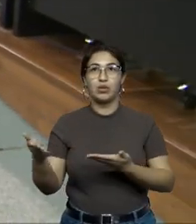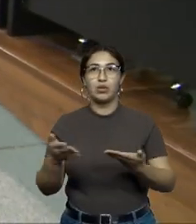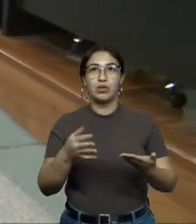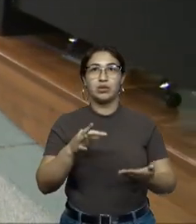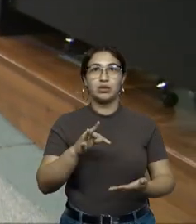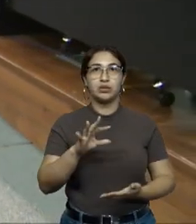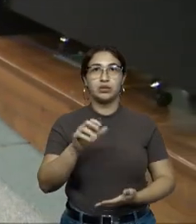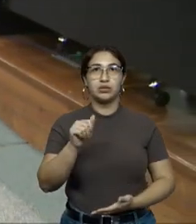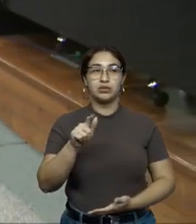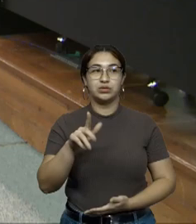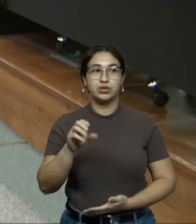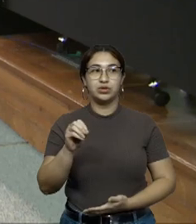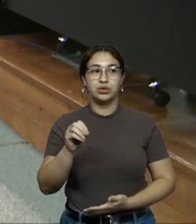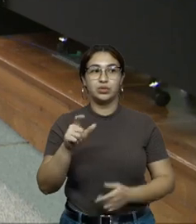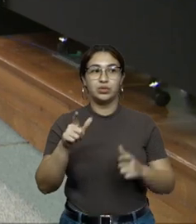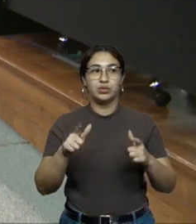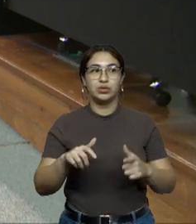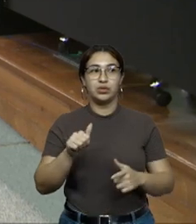São Joaquim